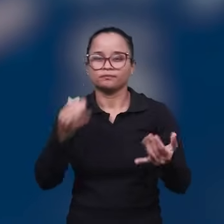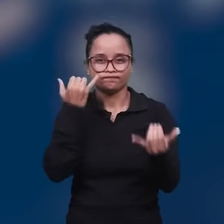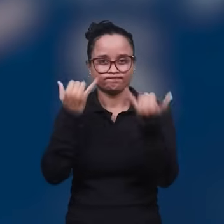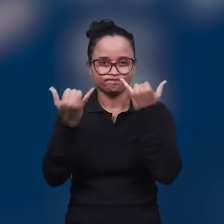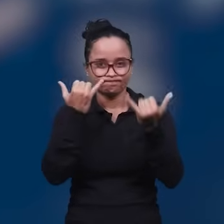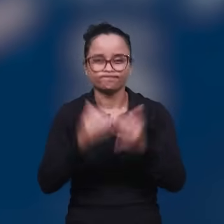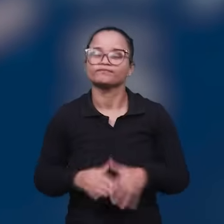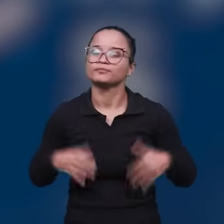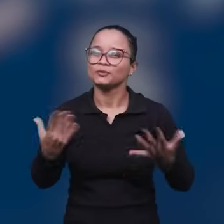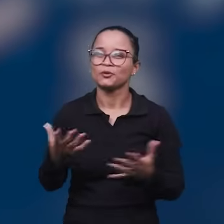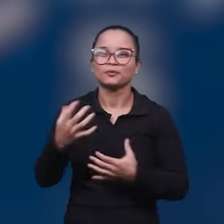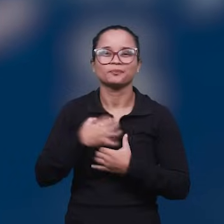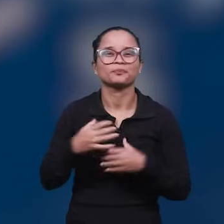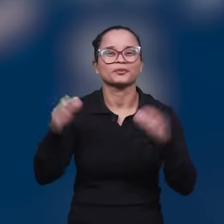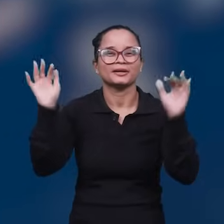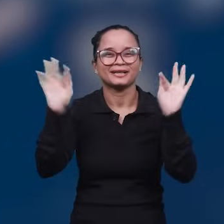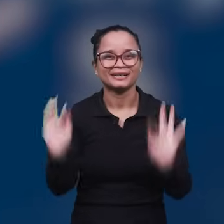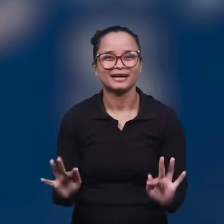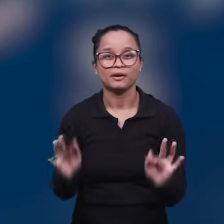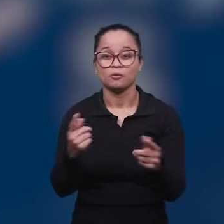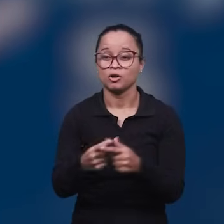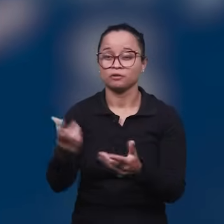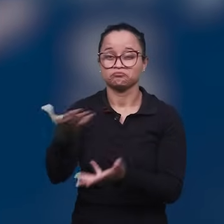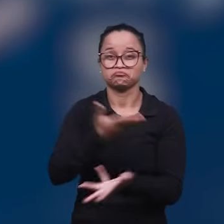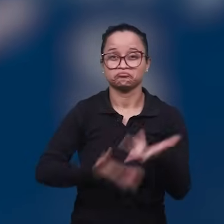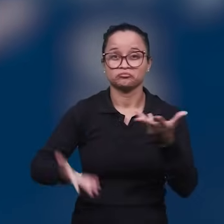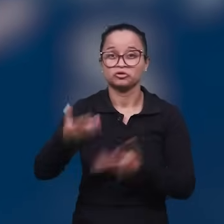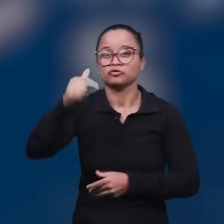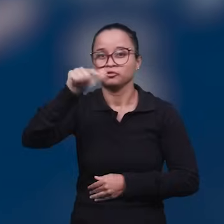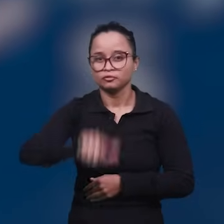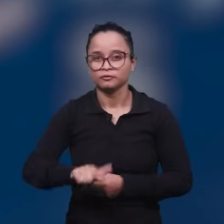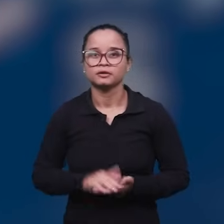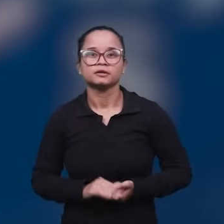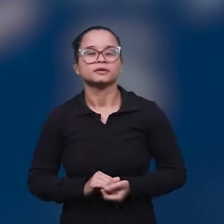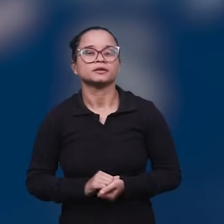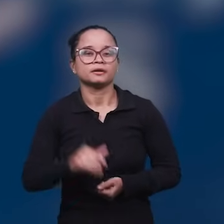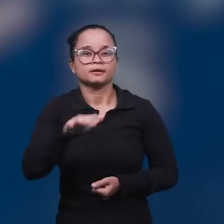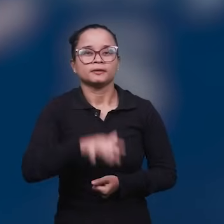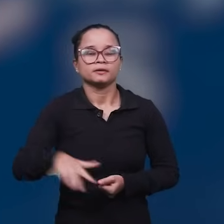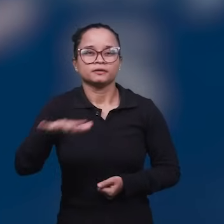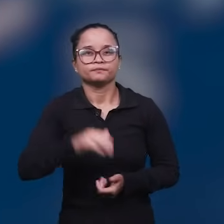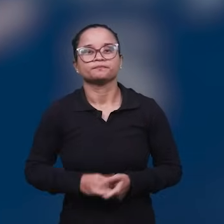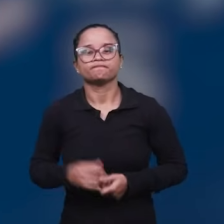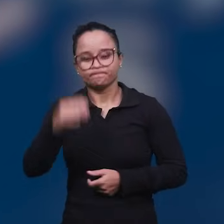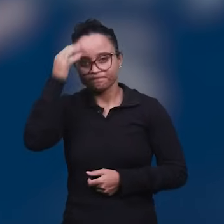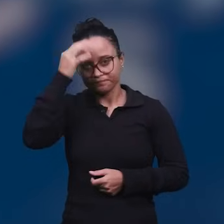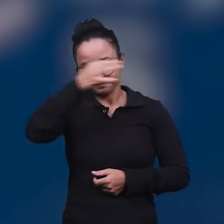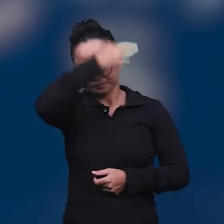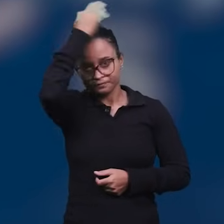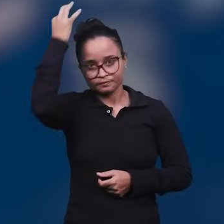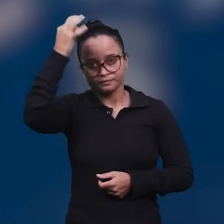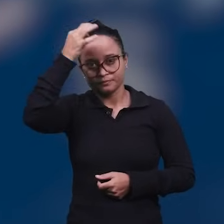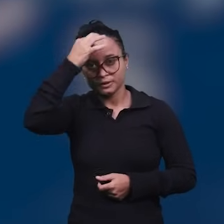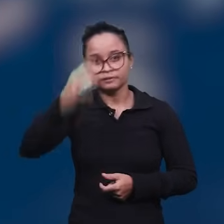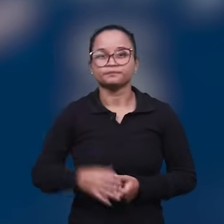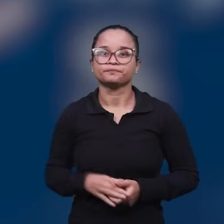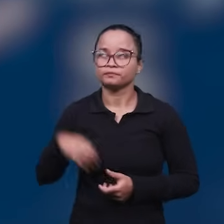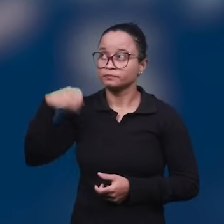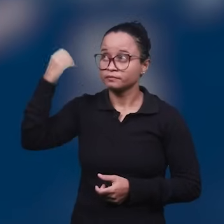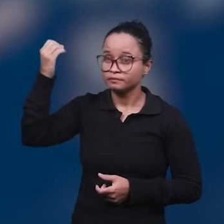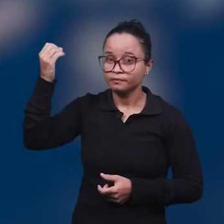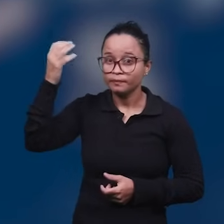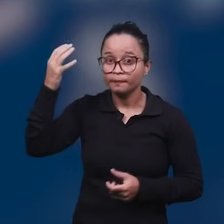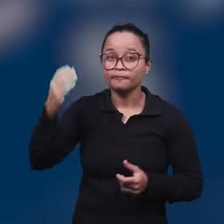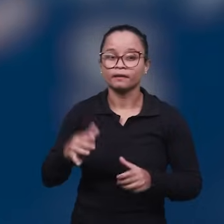os benefícios que Deus tem acrescentado às igrejas da maior região do Brasil, a região Nordeste. E